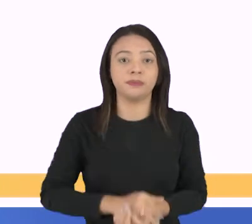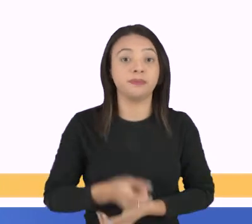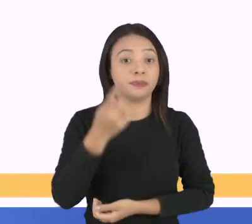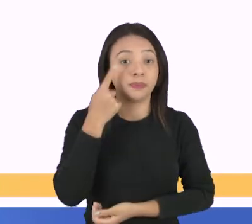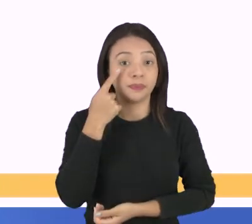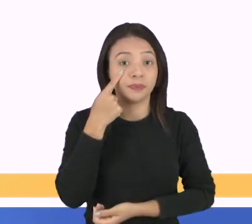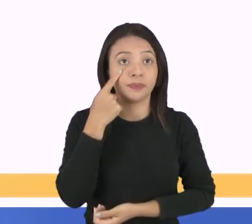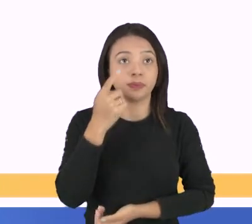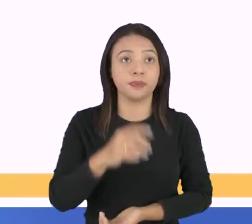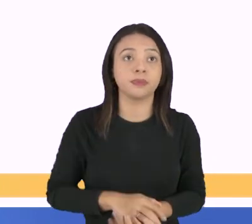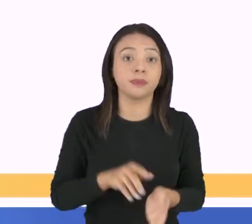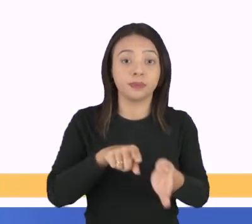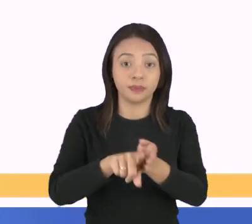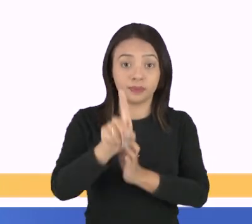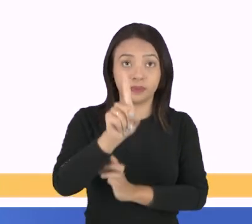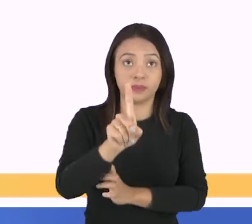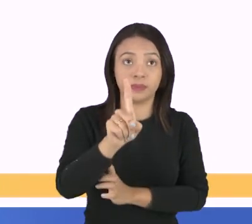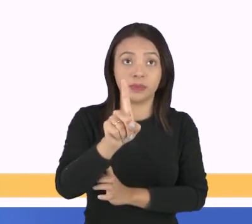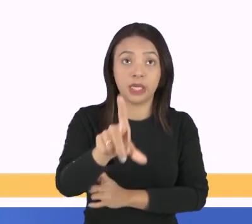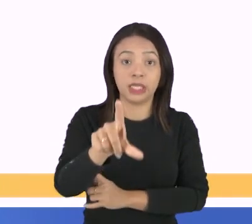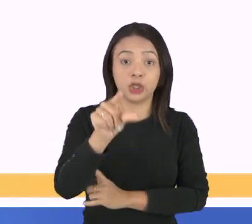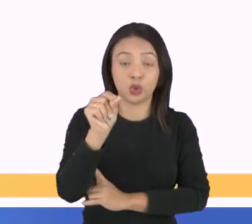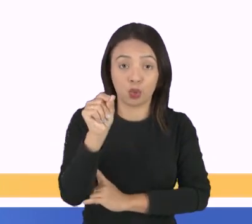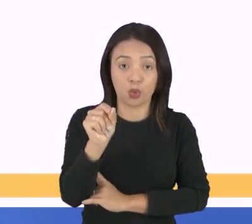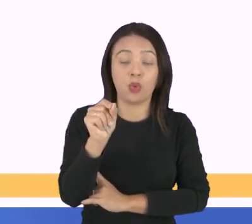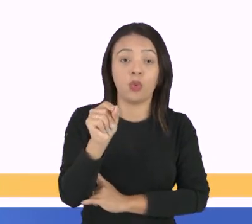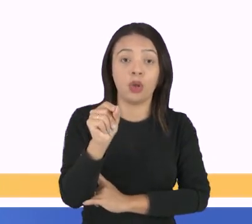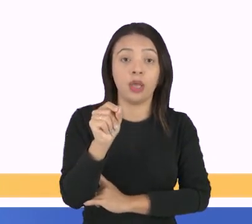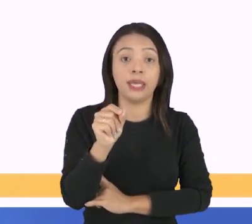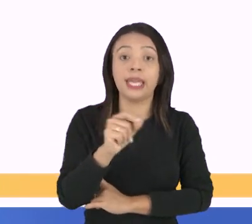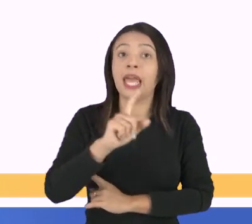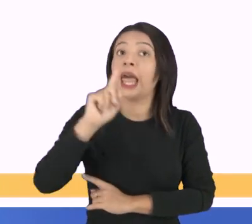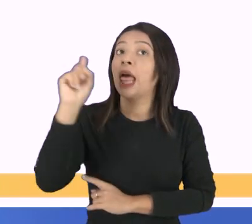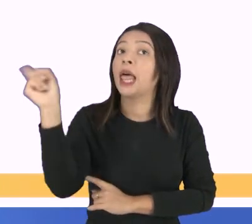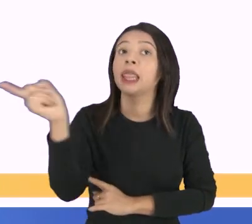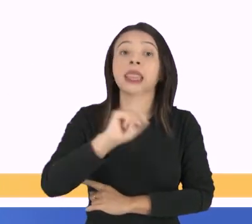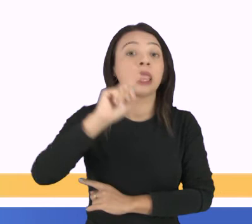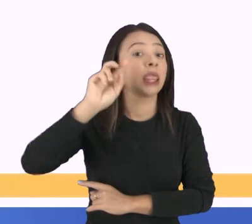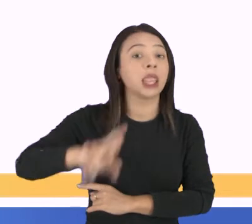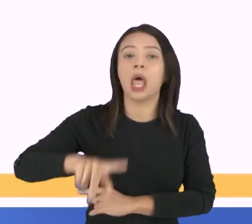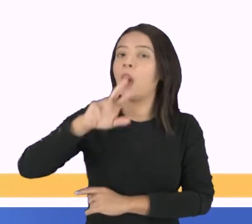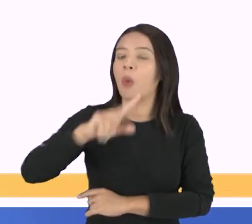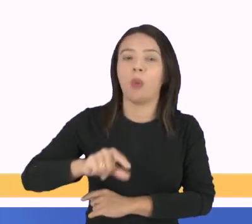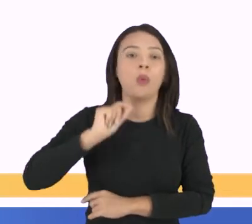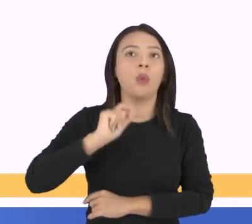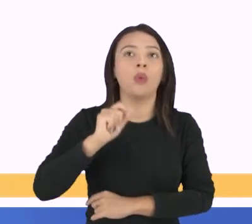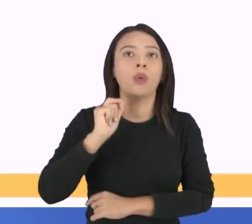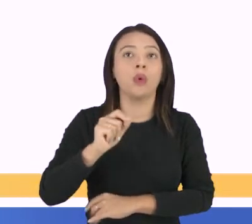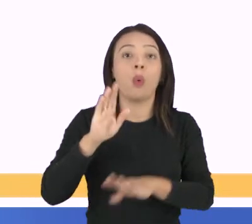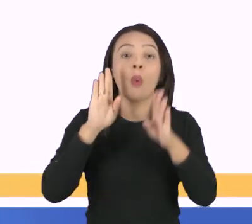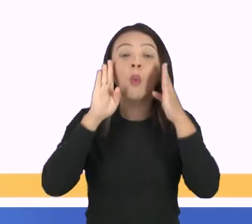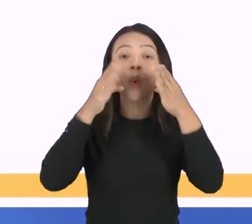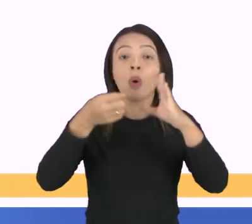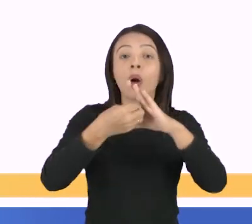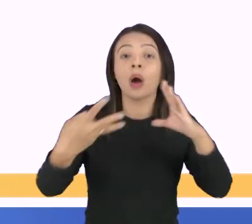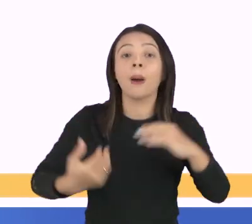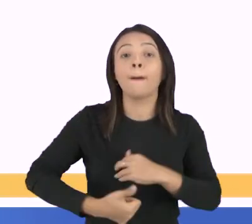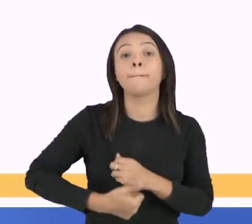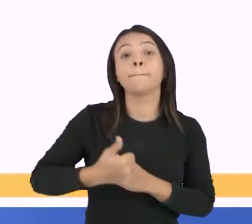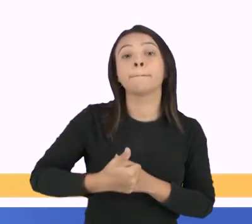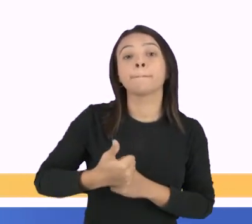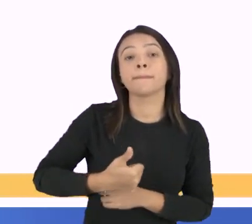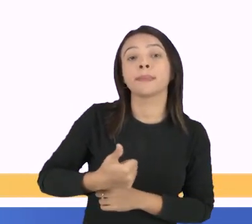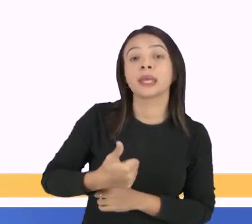na primeira questão. Assinale a alternativa que não se refere a uma característica